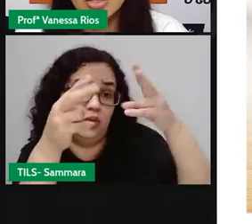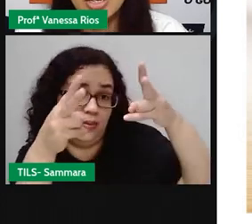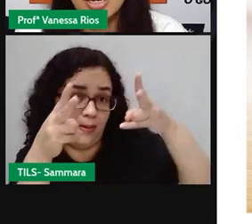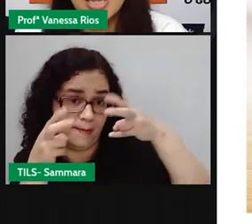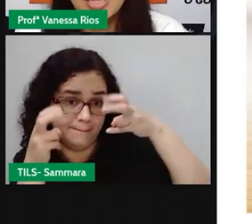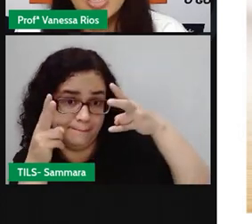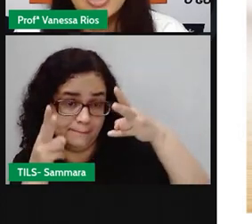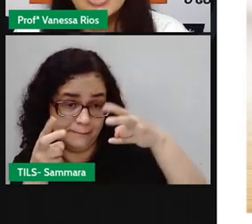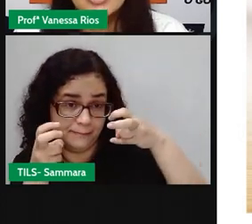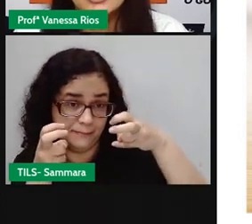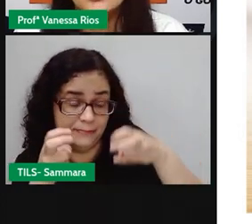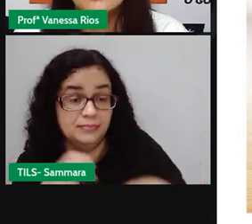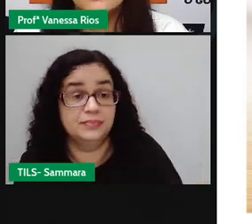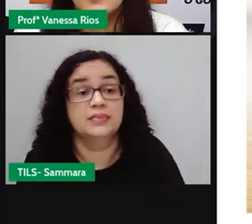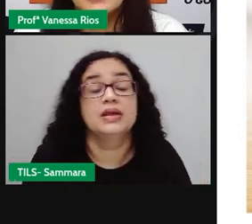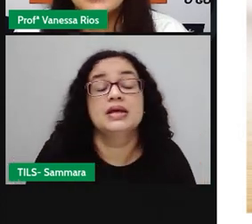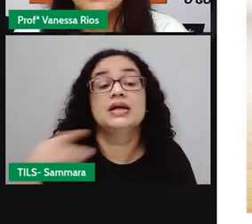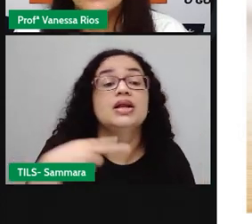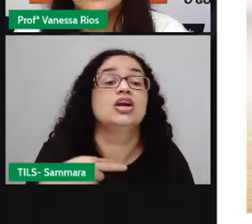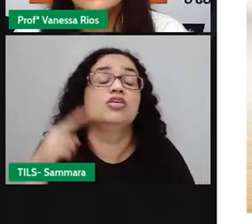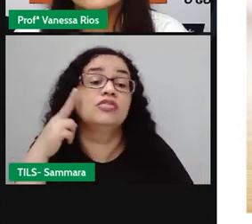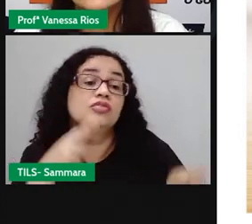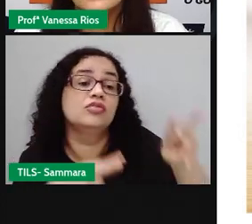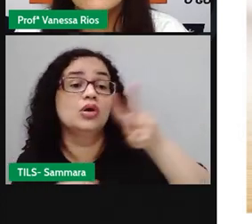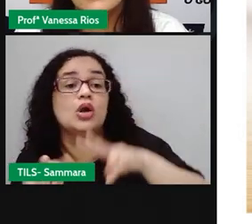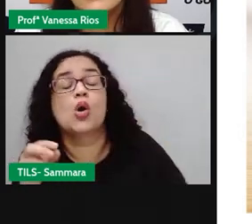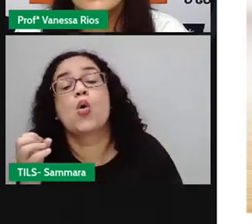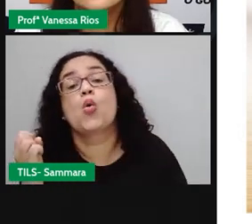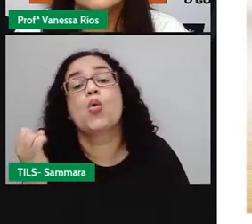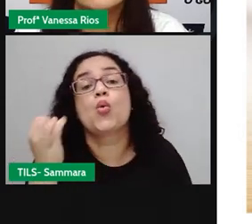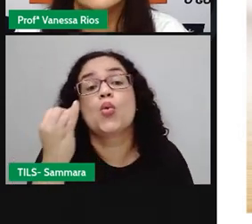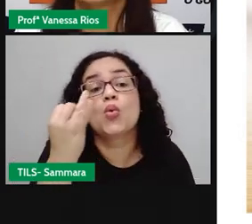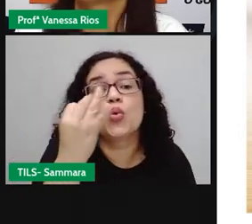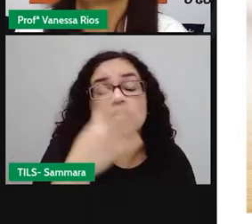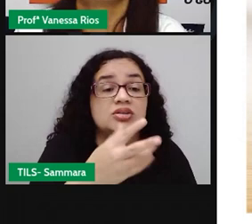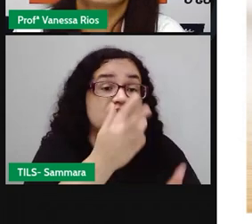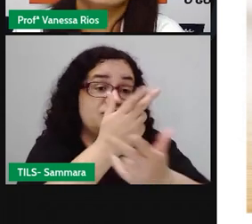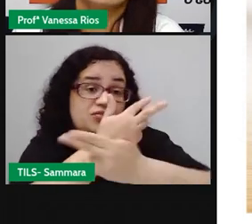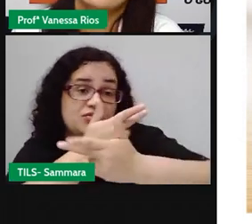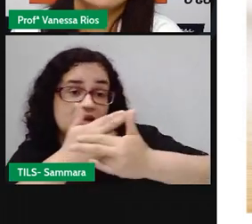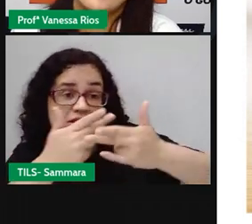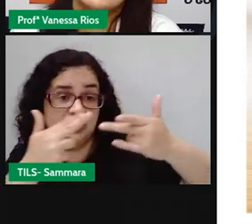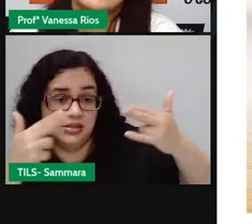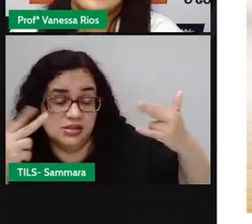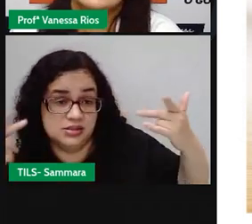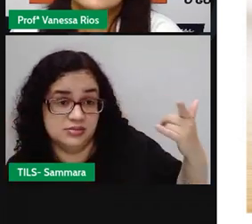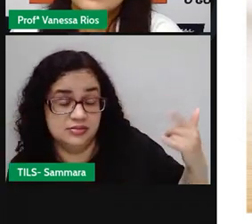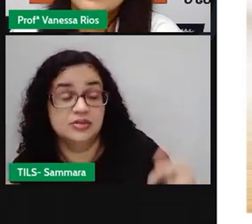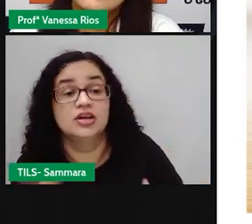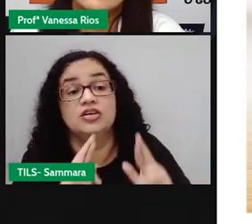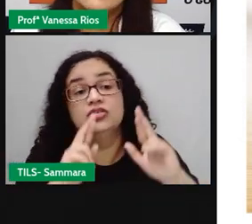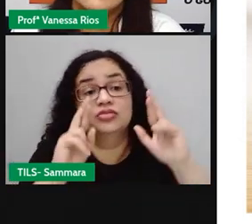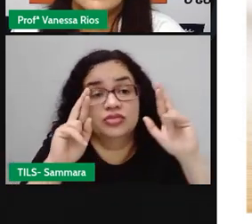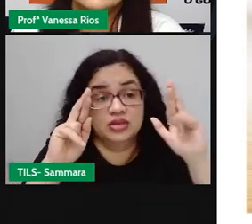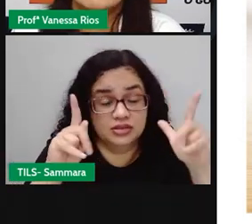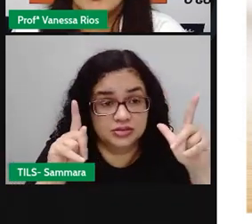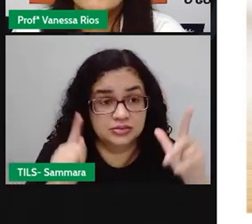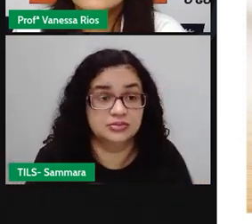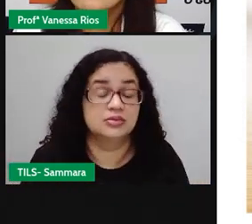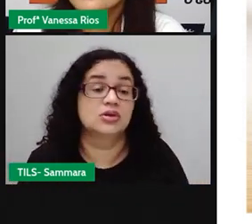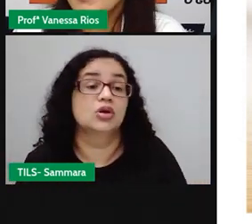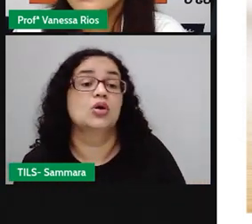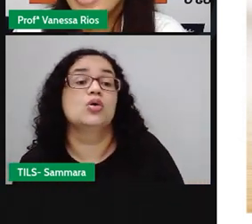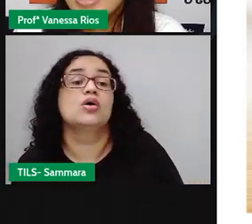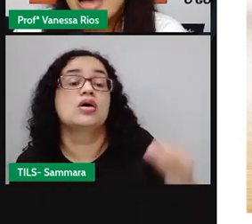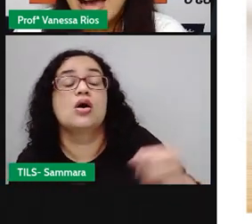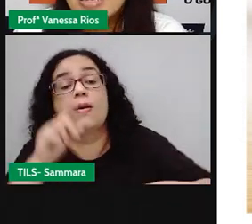nessa imagem, né? Que a gente viu aí quanto é diverso, o quanto é variado as